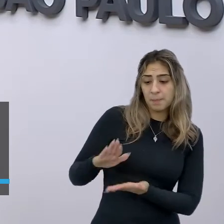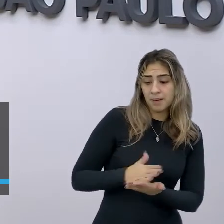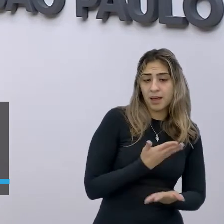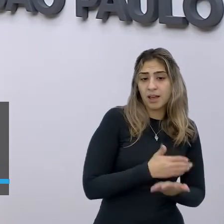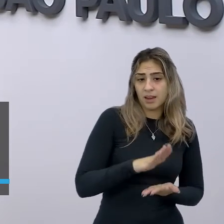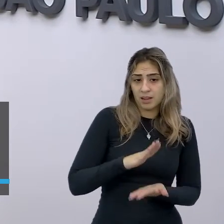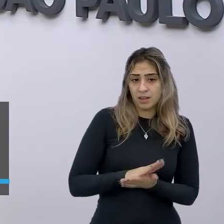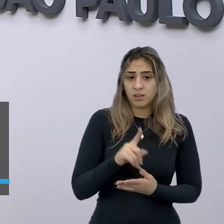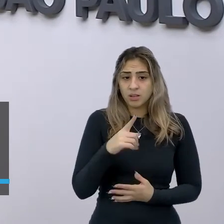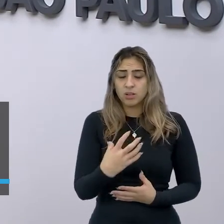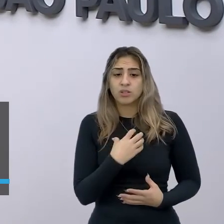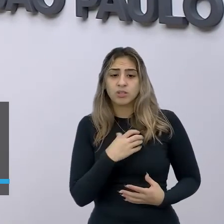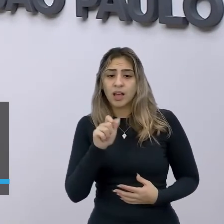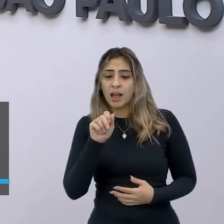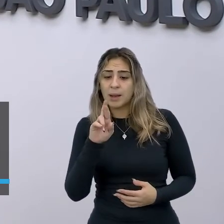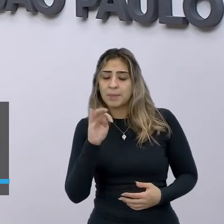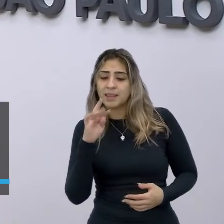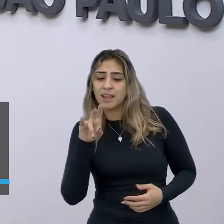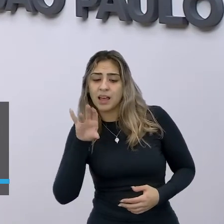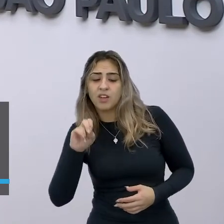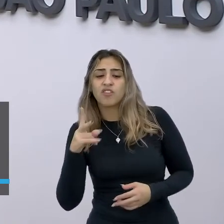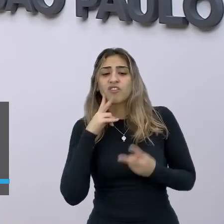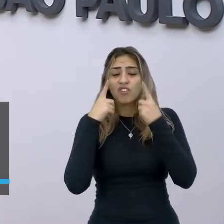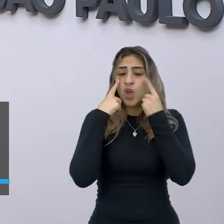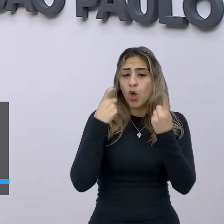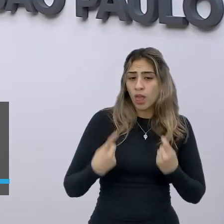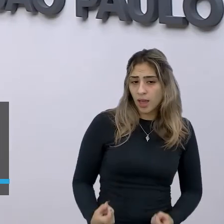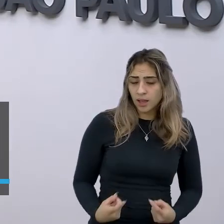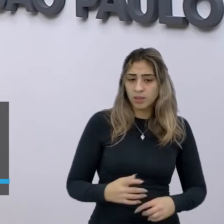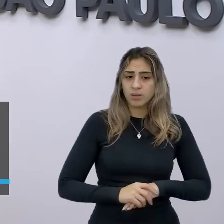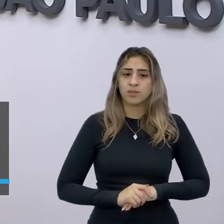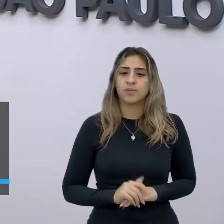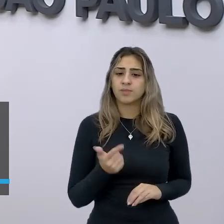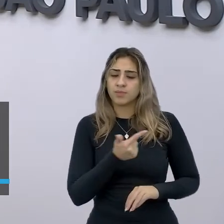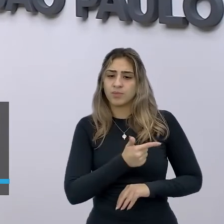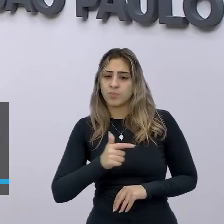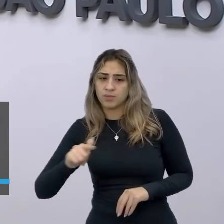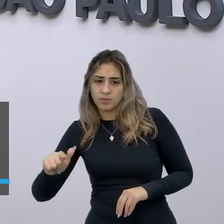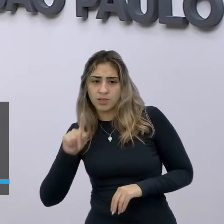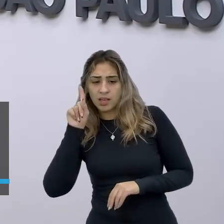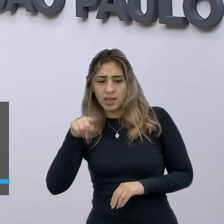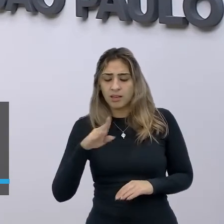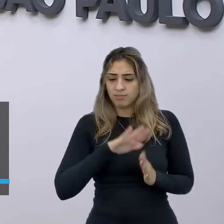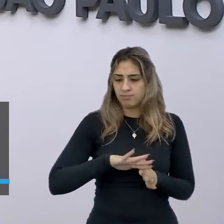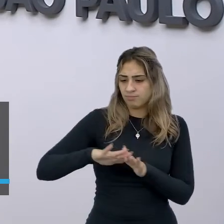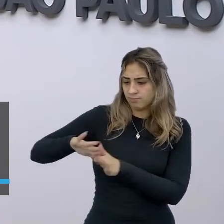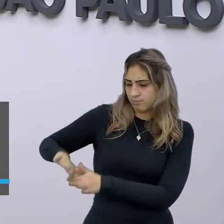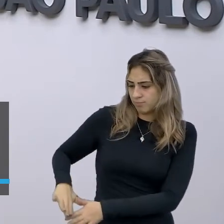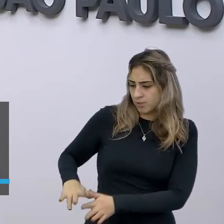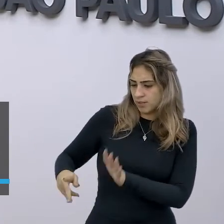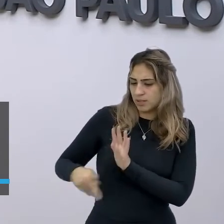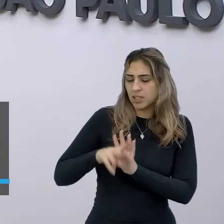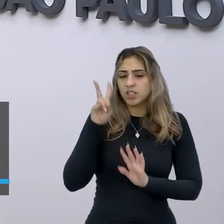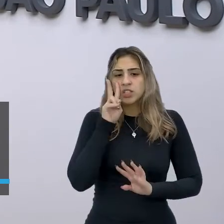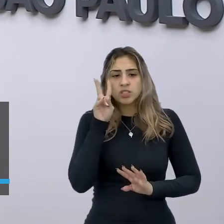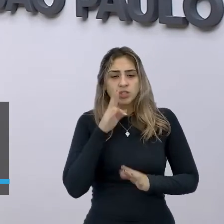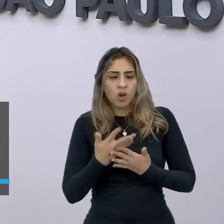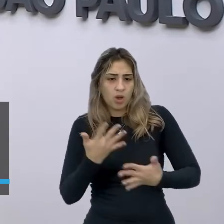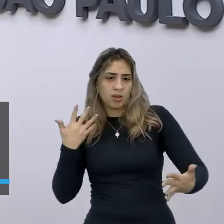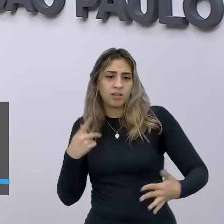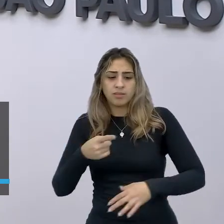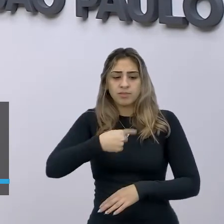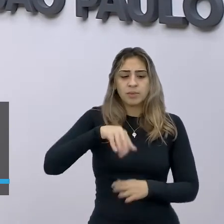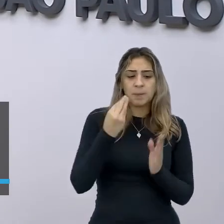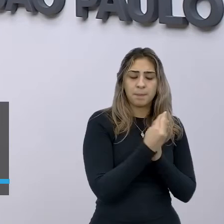separadas de um modo arbitrário e violento, né? E outras que eram inimigas, né, históricas, elas